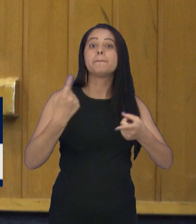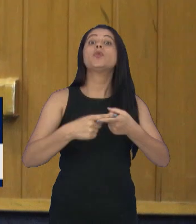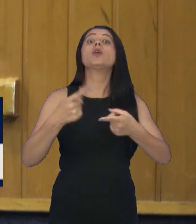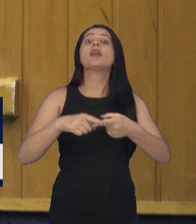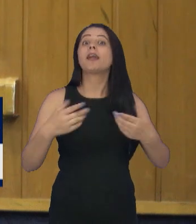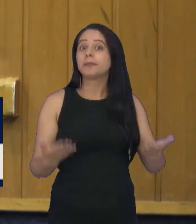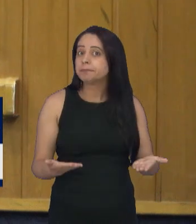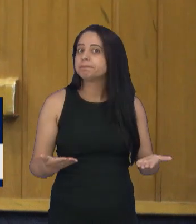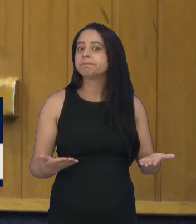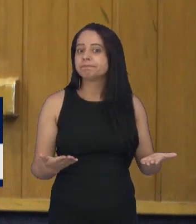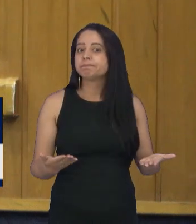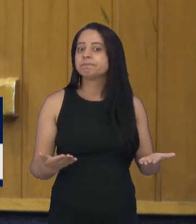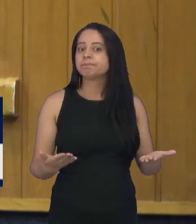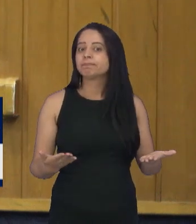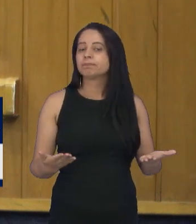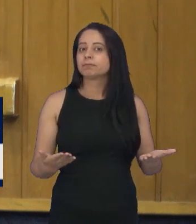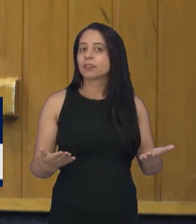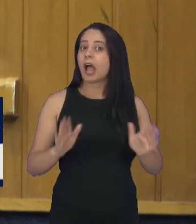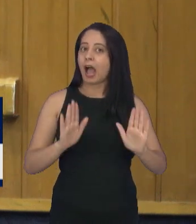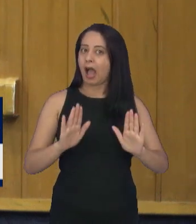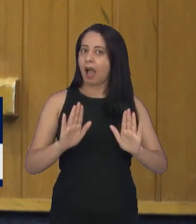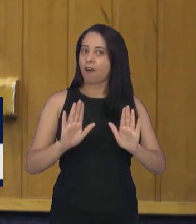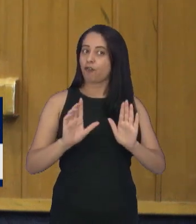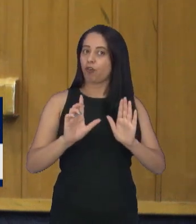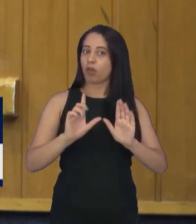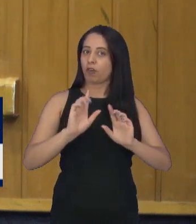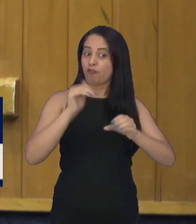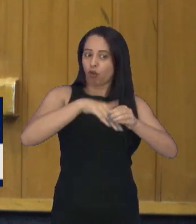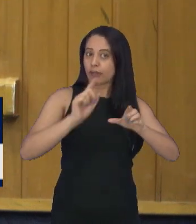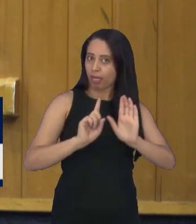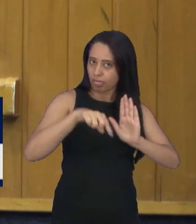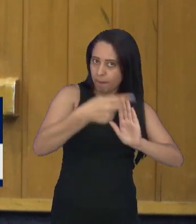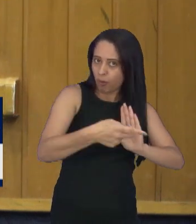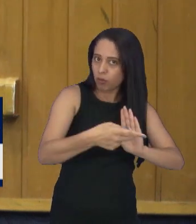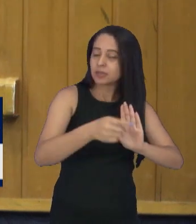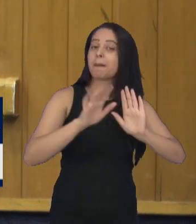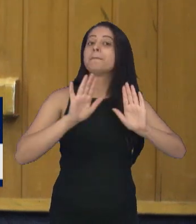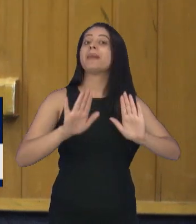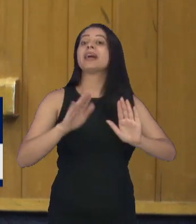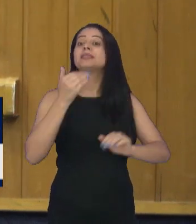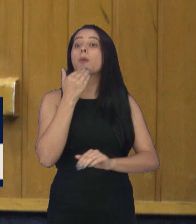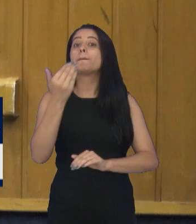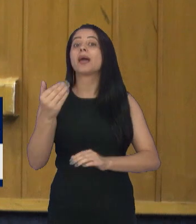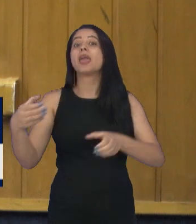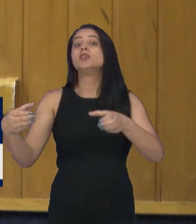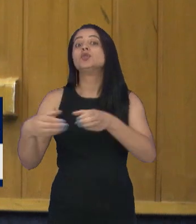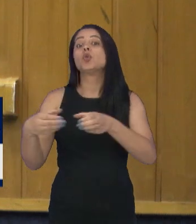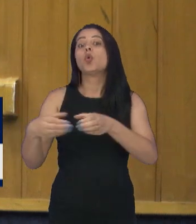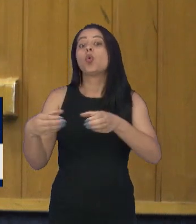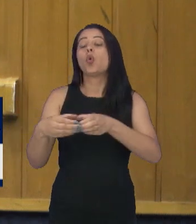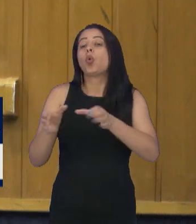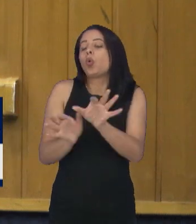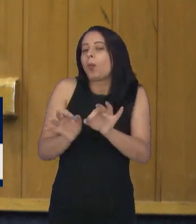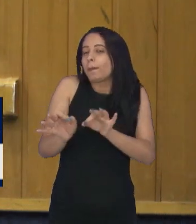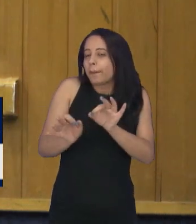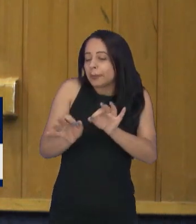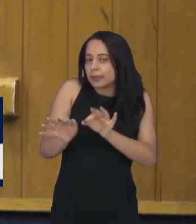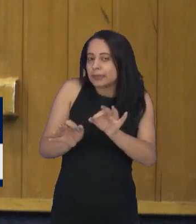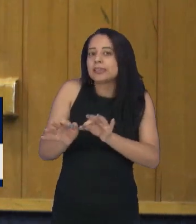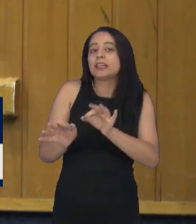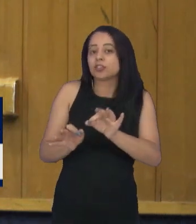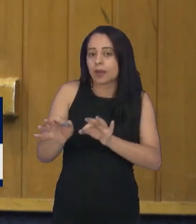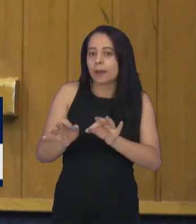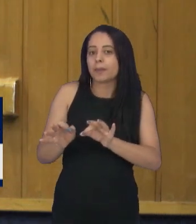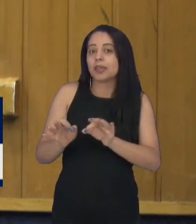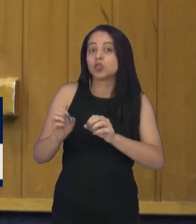quê? Foi adiado. Mas então eu solicito que a Comissão de Planejamento